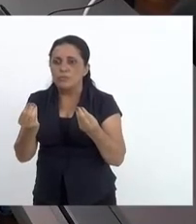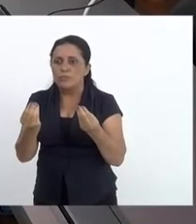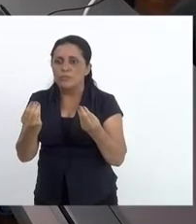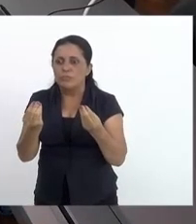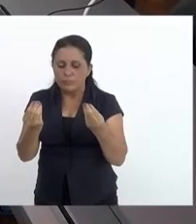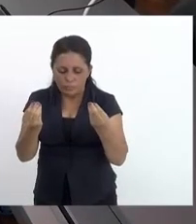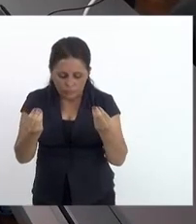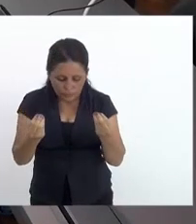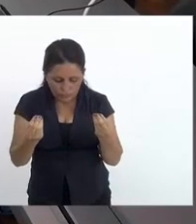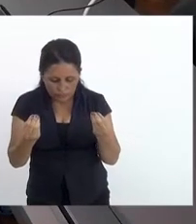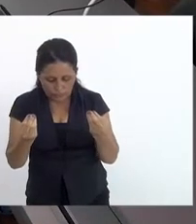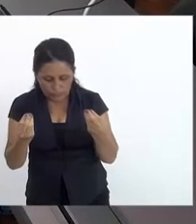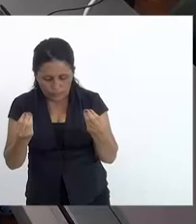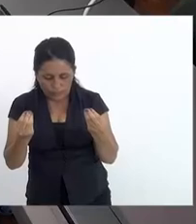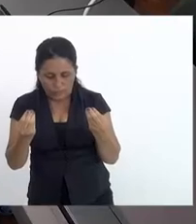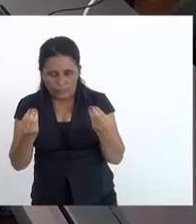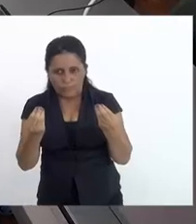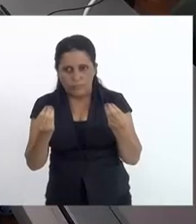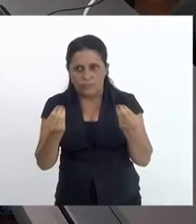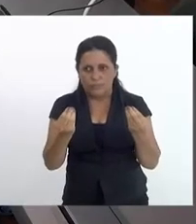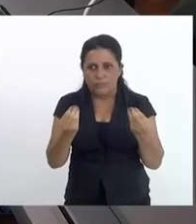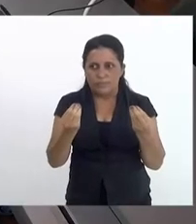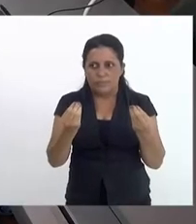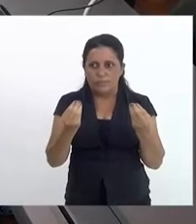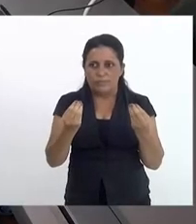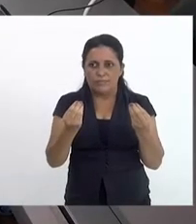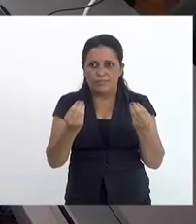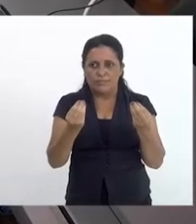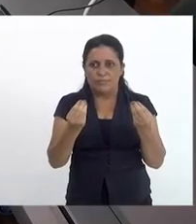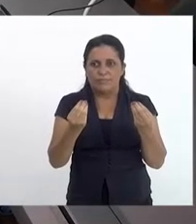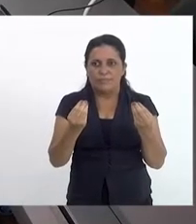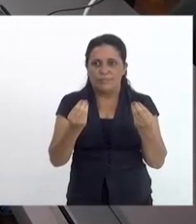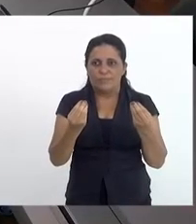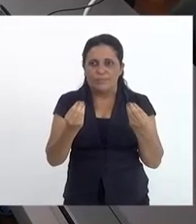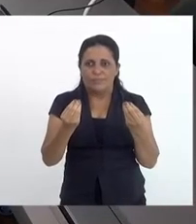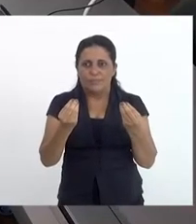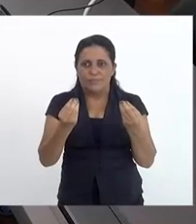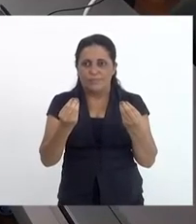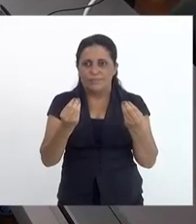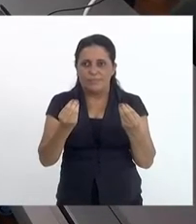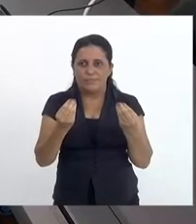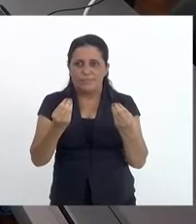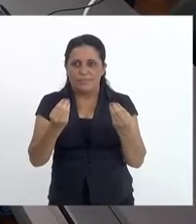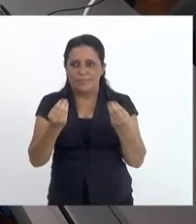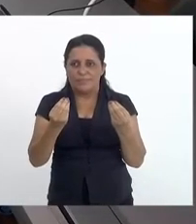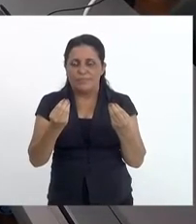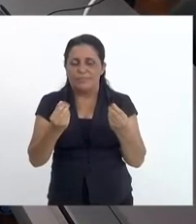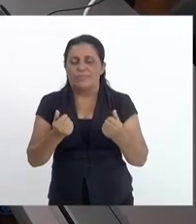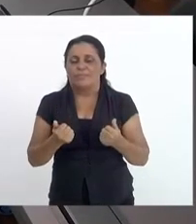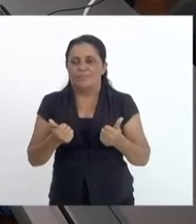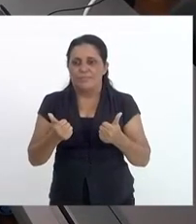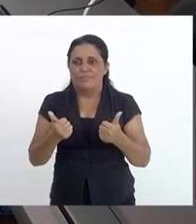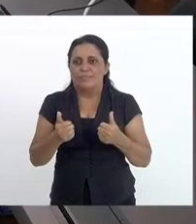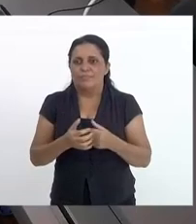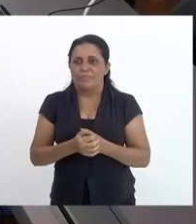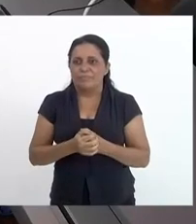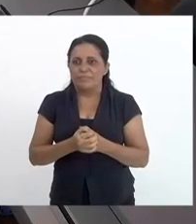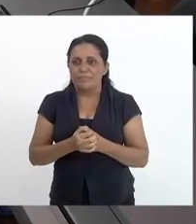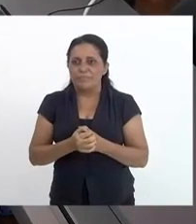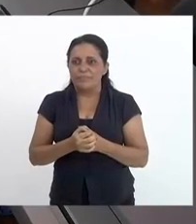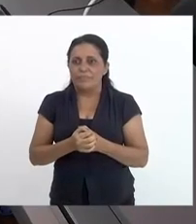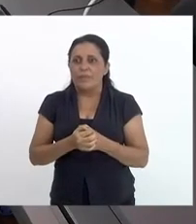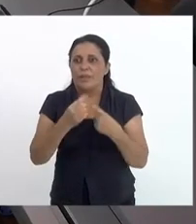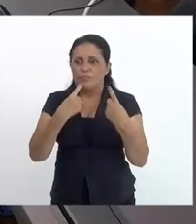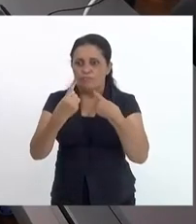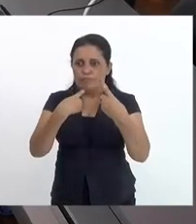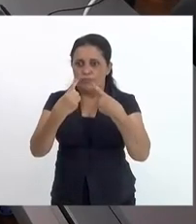71, projeto de lei 4014-2021, autoria do deputado Pedro Ricardo, o parecer pela inconstitucionalidade. Em